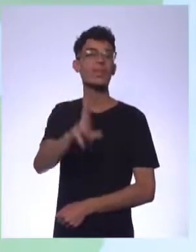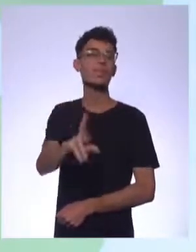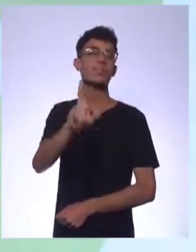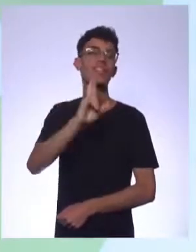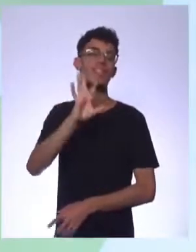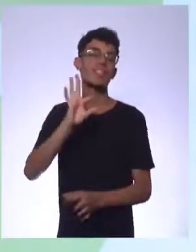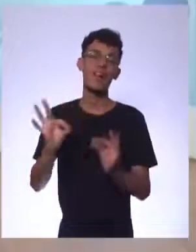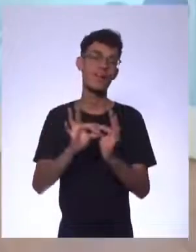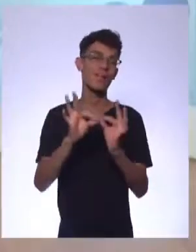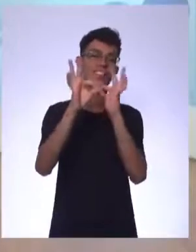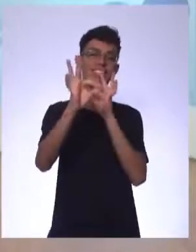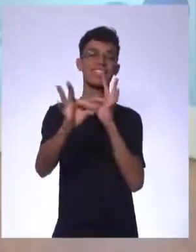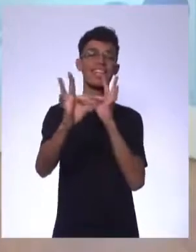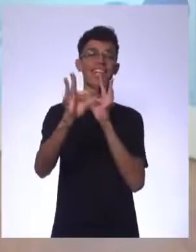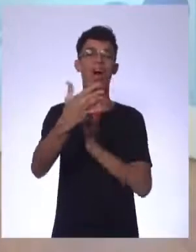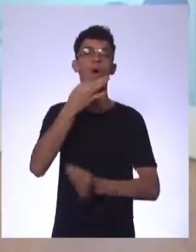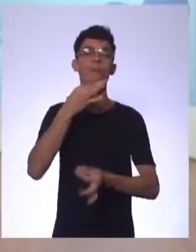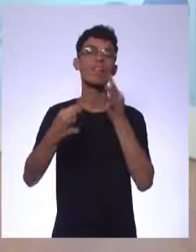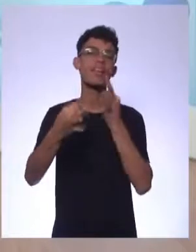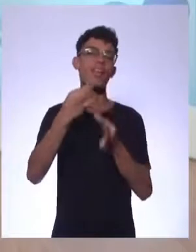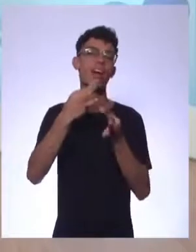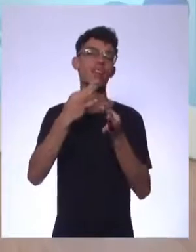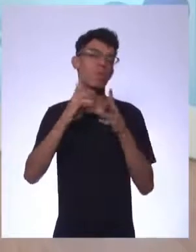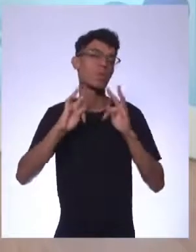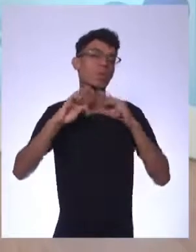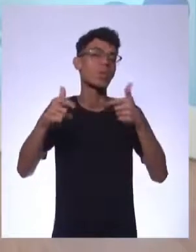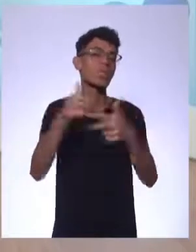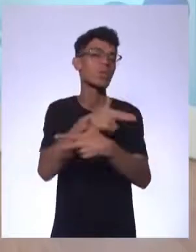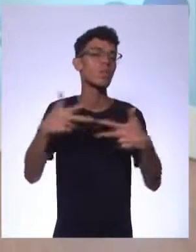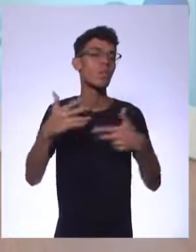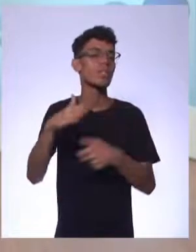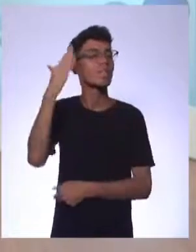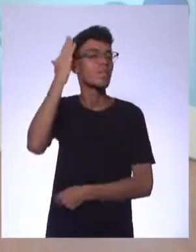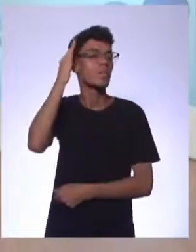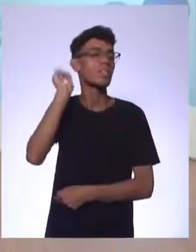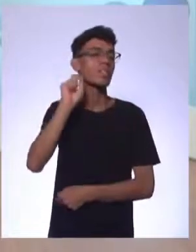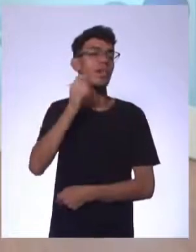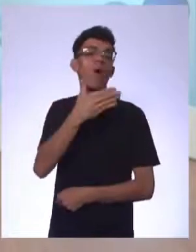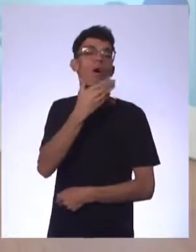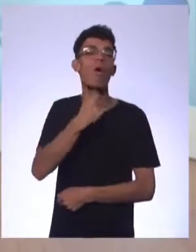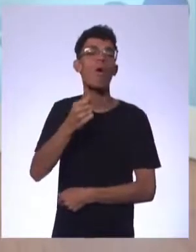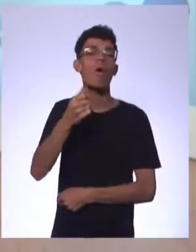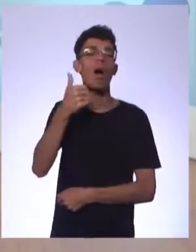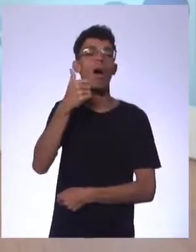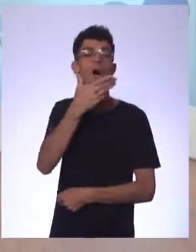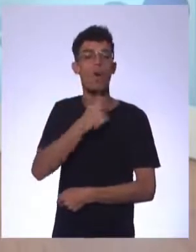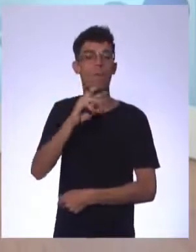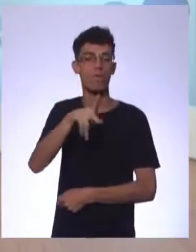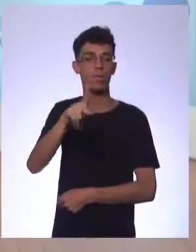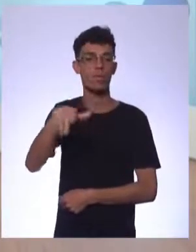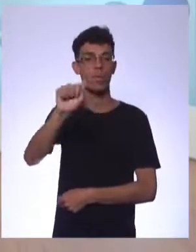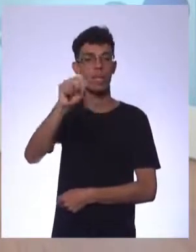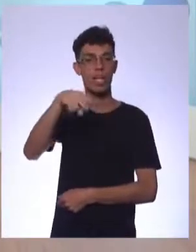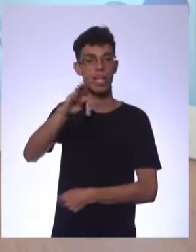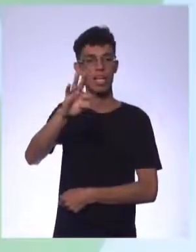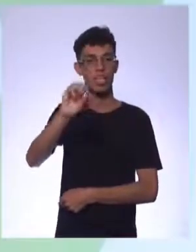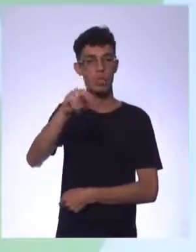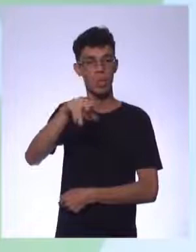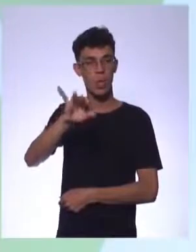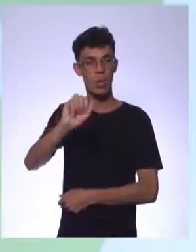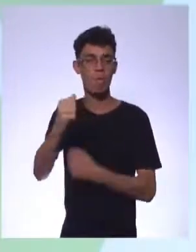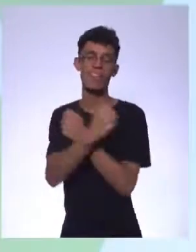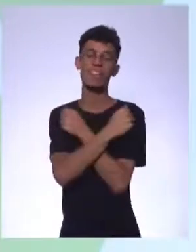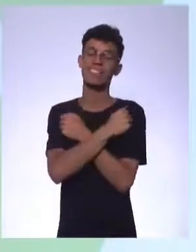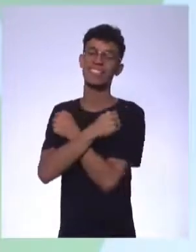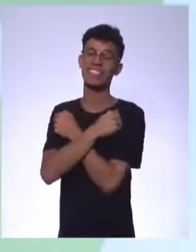Então, o que o pessoal pensa sobre gente que tem opinião sobre tudo? Vamos lá, e tem também o Antônio, que fala, a professora Antônio também, um abraço e assim vai. Vamos lá,